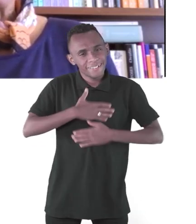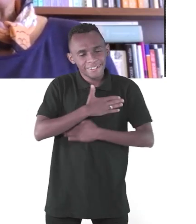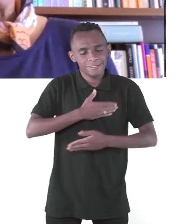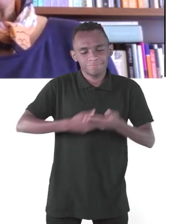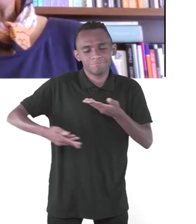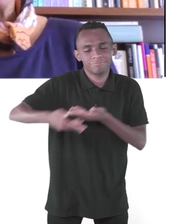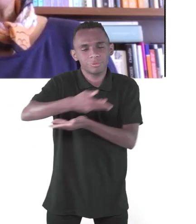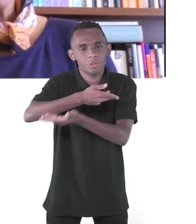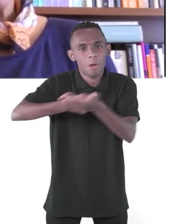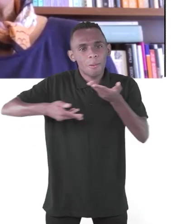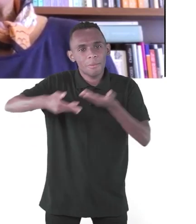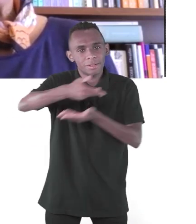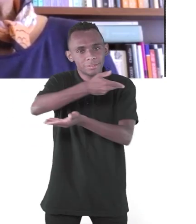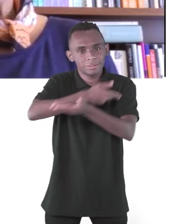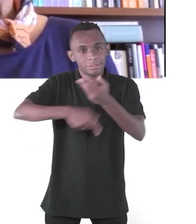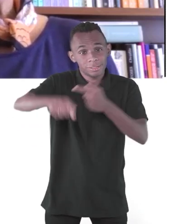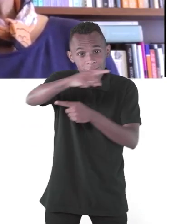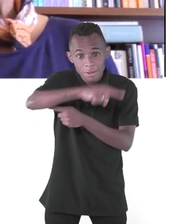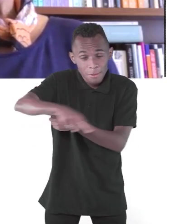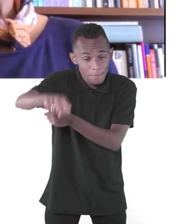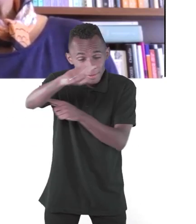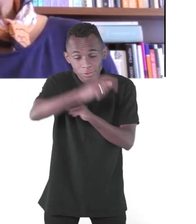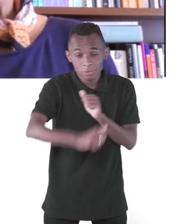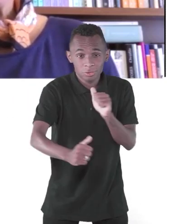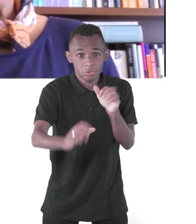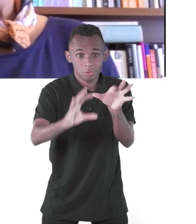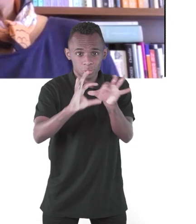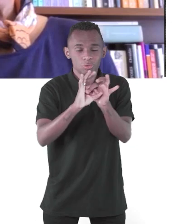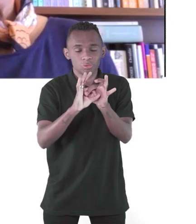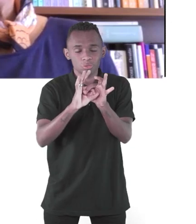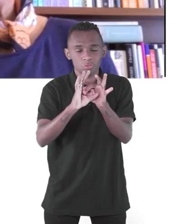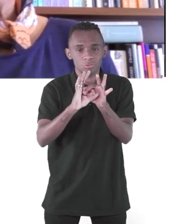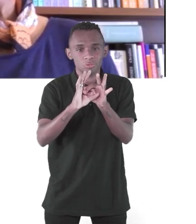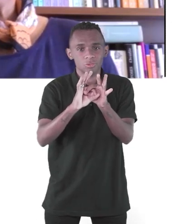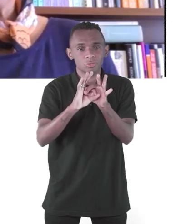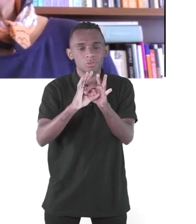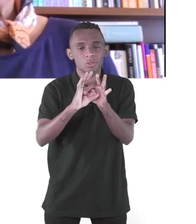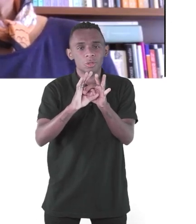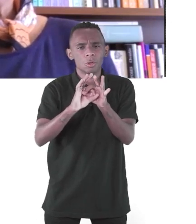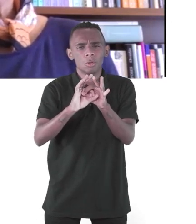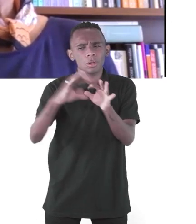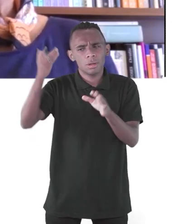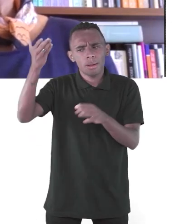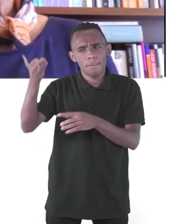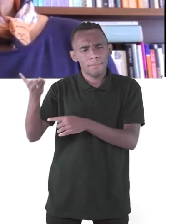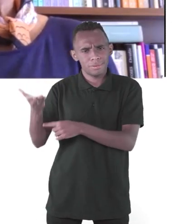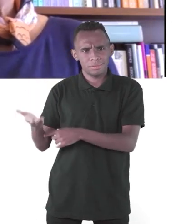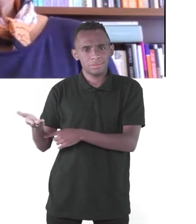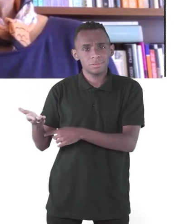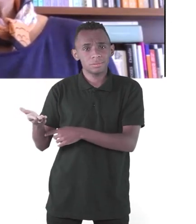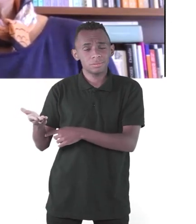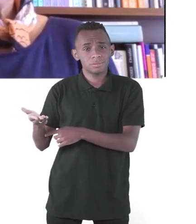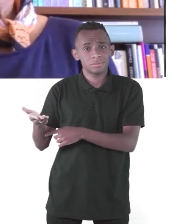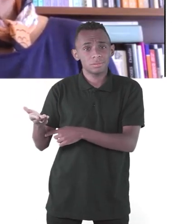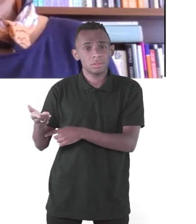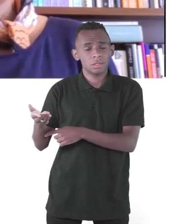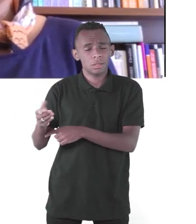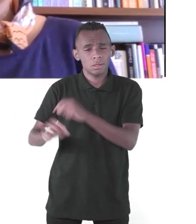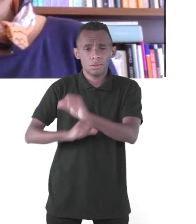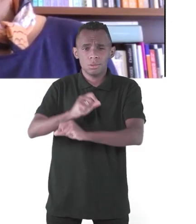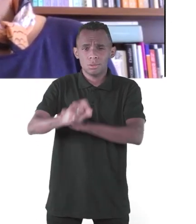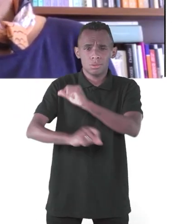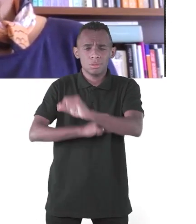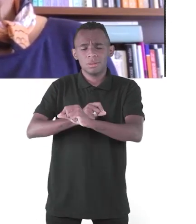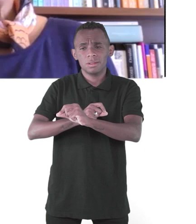alegria também dividir e compartilhar com os espectadores, os ouvintes aqui do Sesc Santo André, uma pessoa